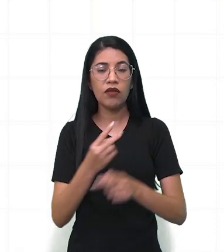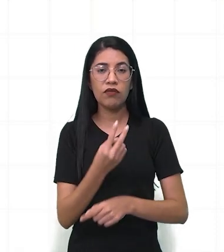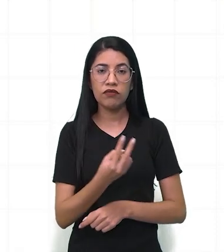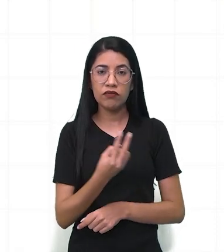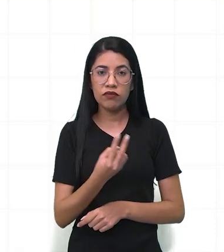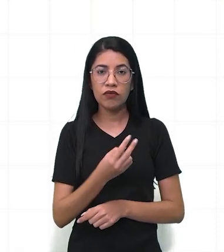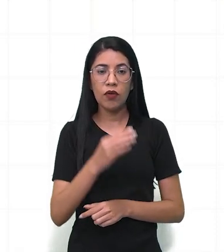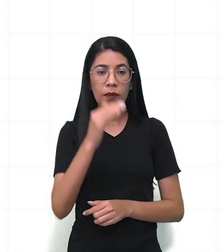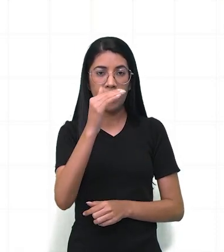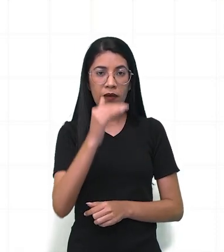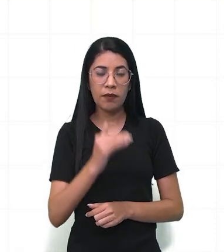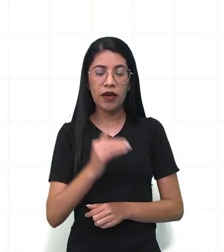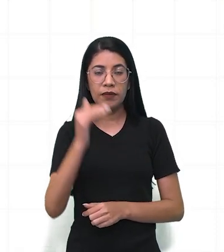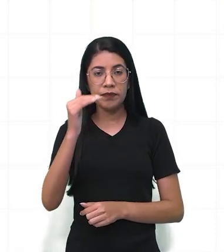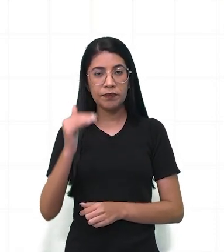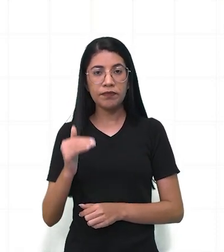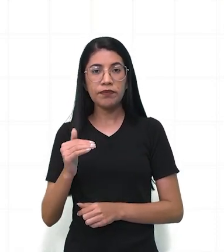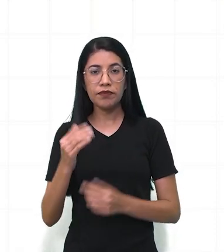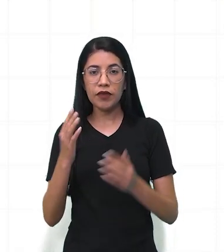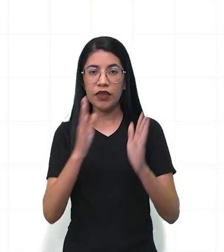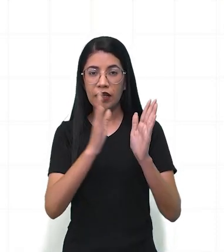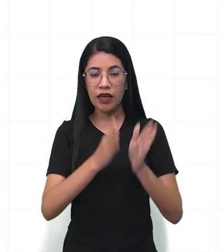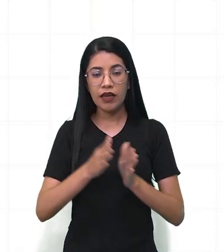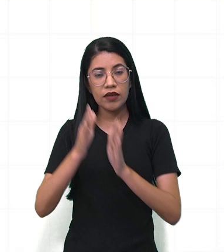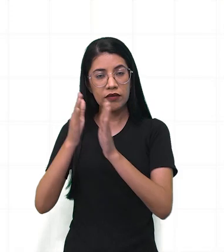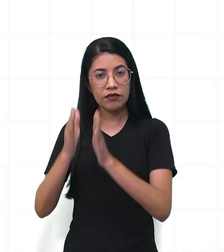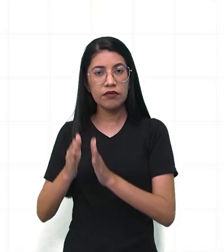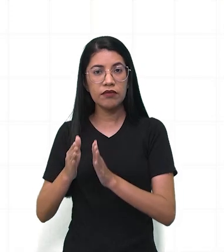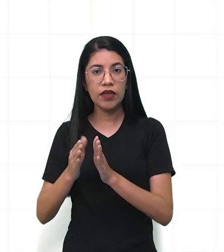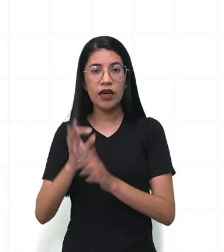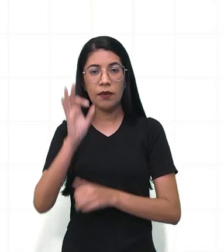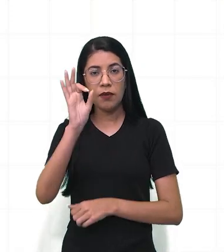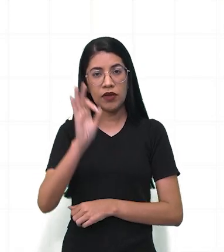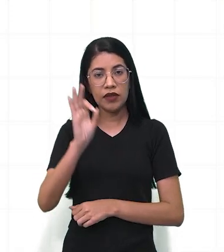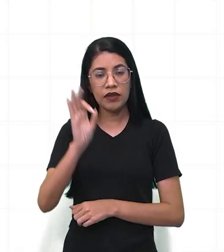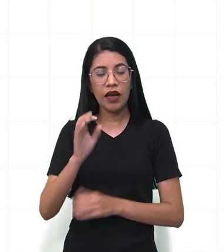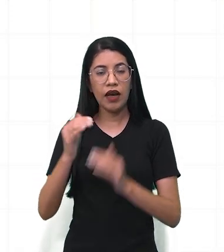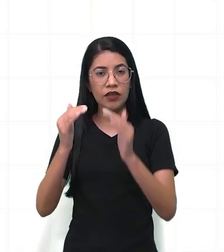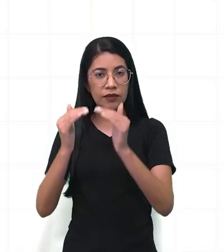com porcentagem. Certo? Vamos abreviar isso aqui, tá?